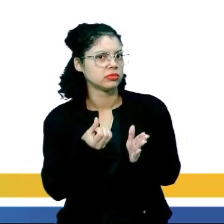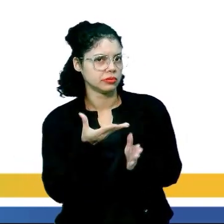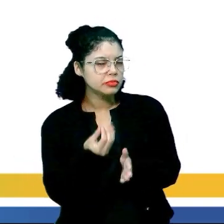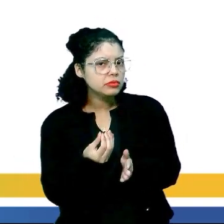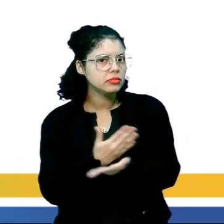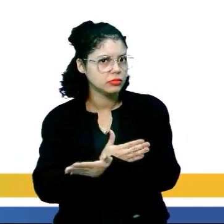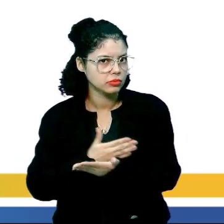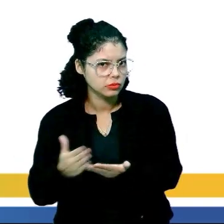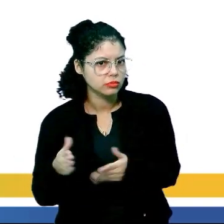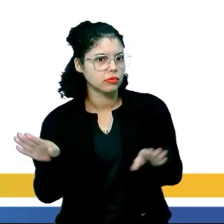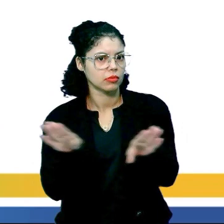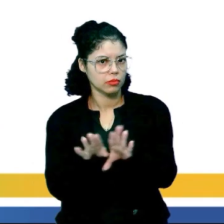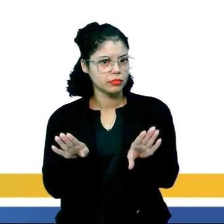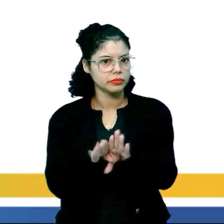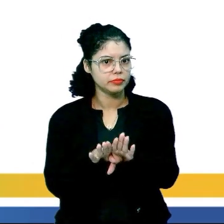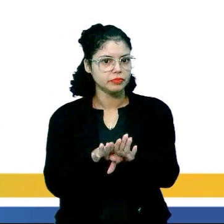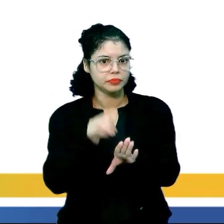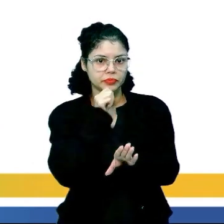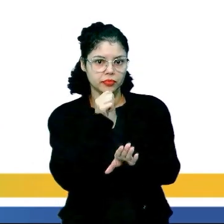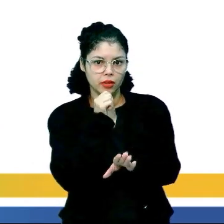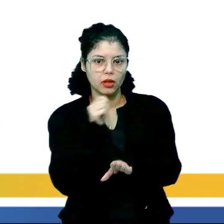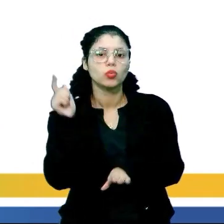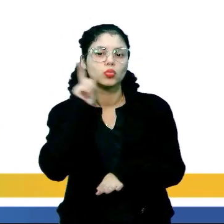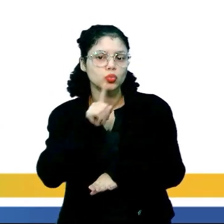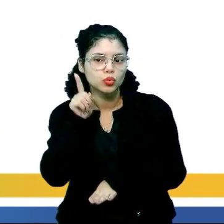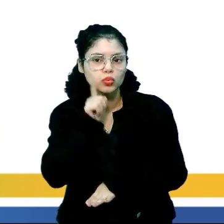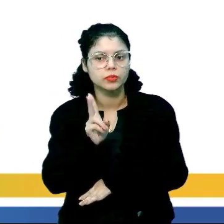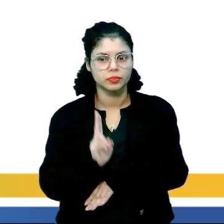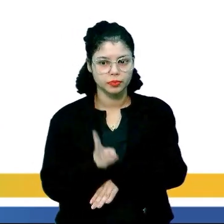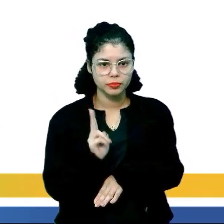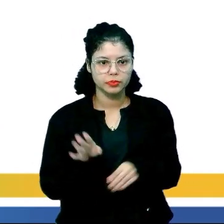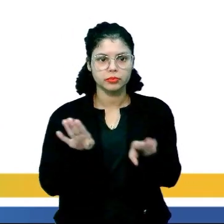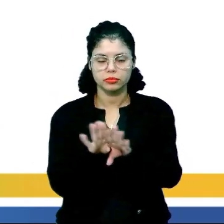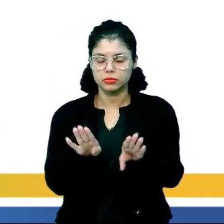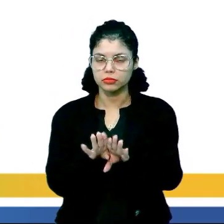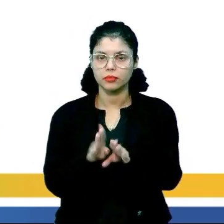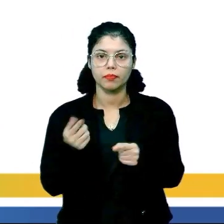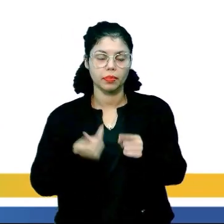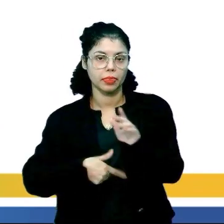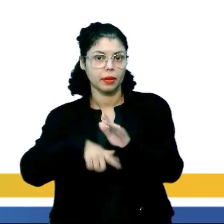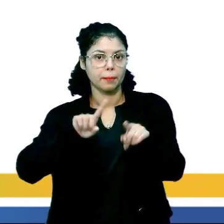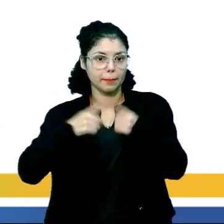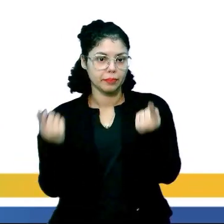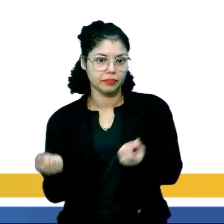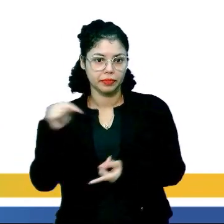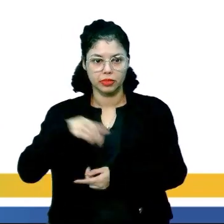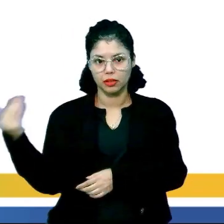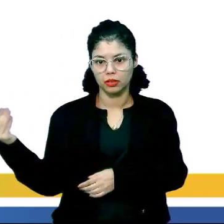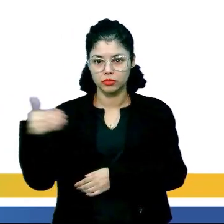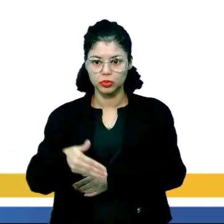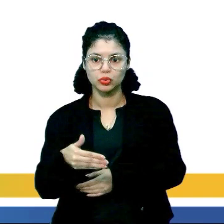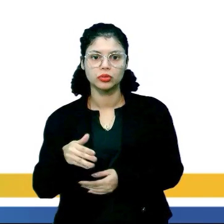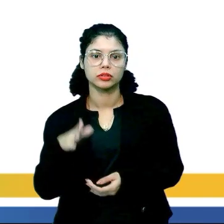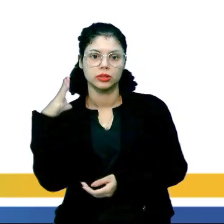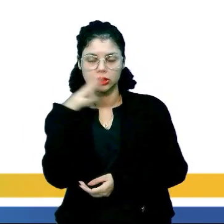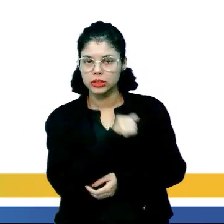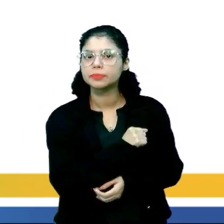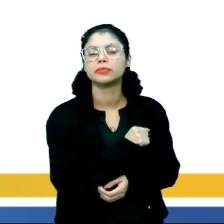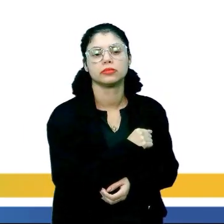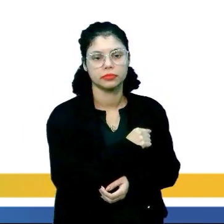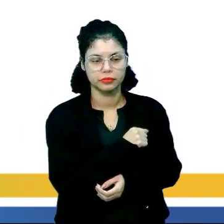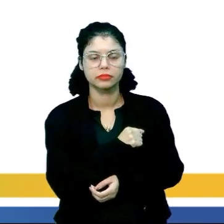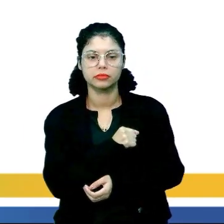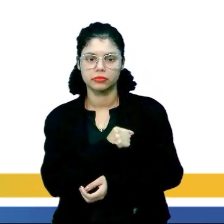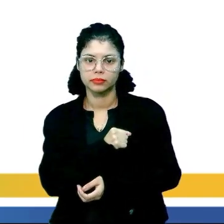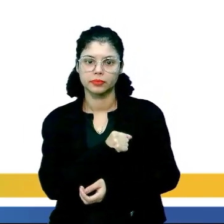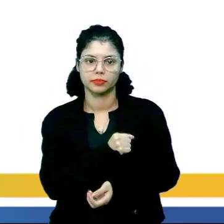mas ela começa, então, aí pelos Estados Unidos mesmo. Então, mas aqui no Brasil ela chega imediatamente. Então, no Brasil